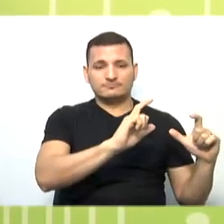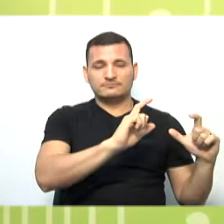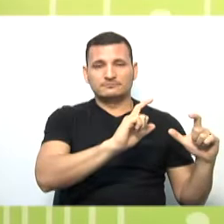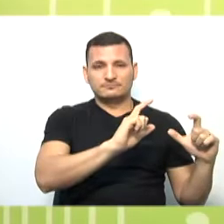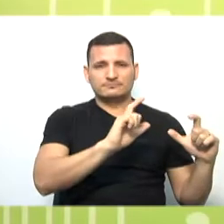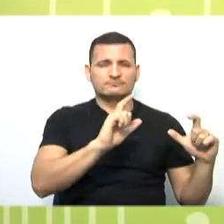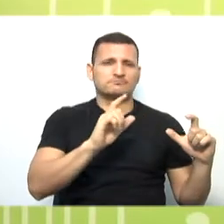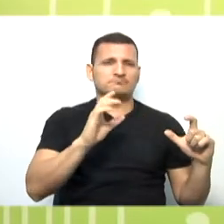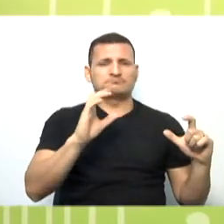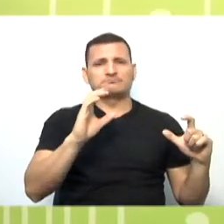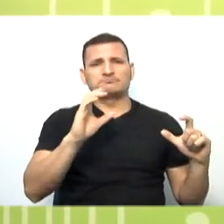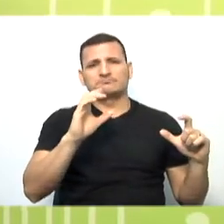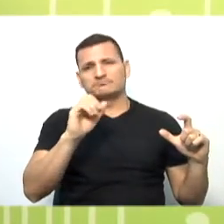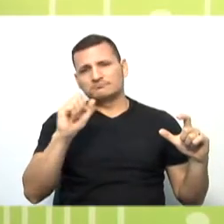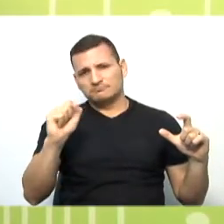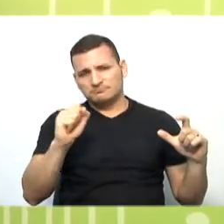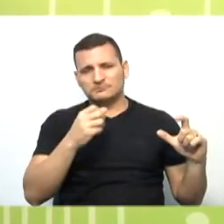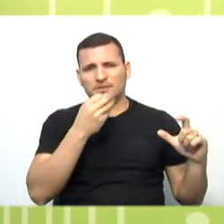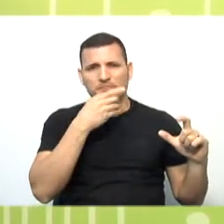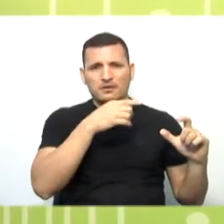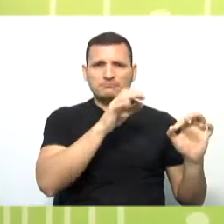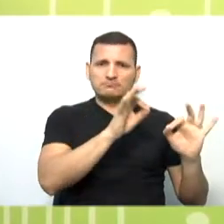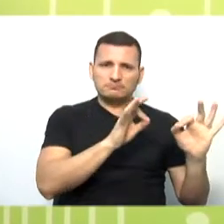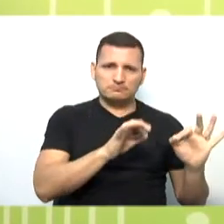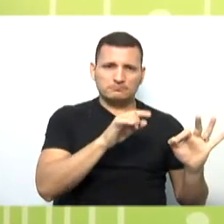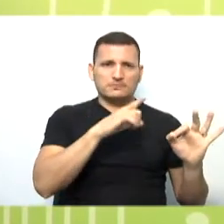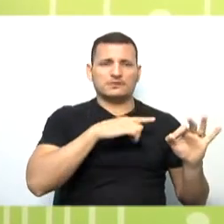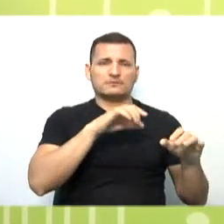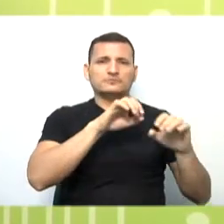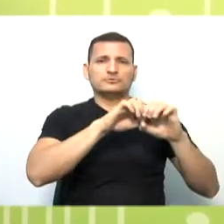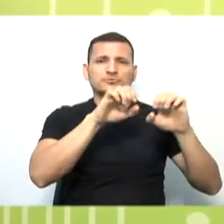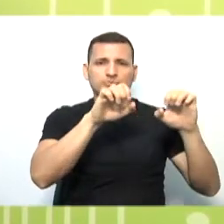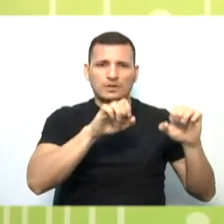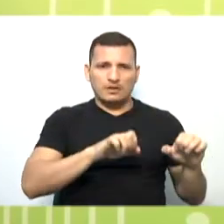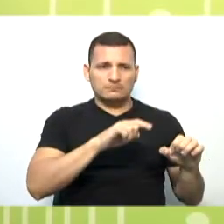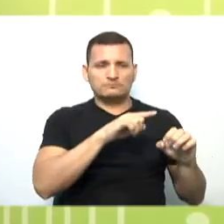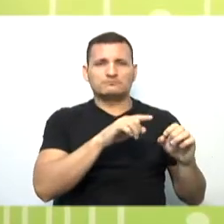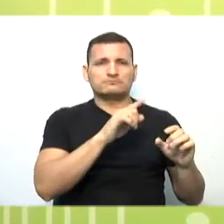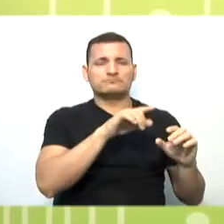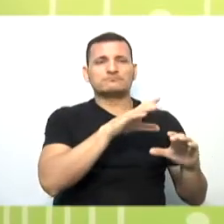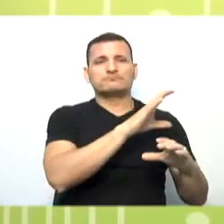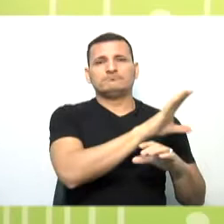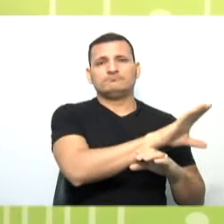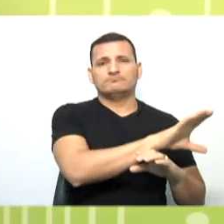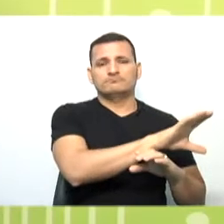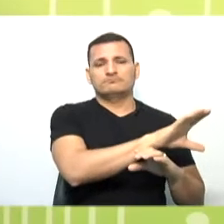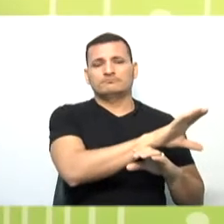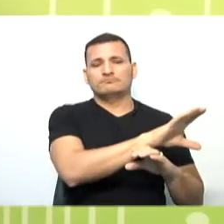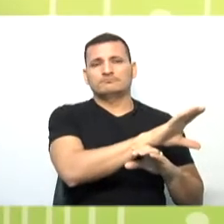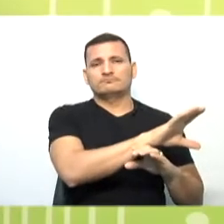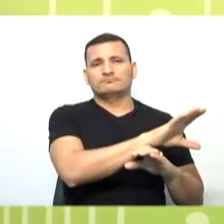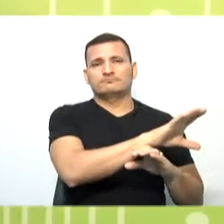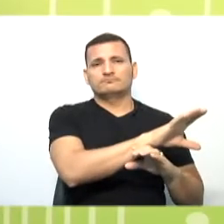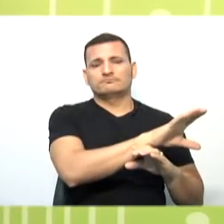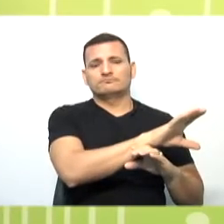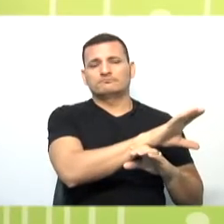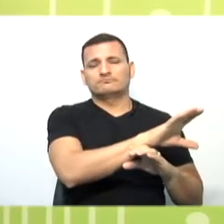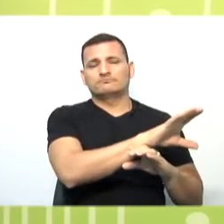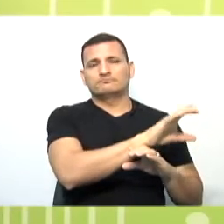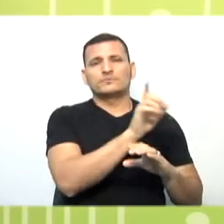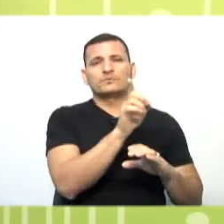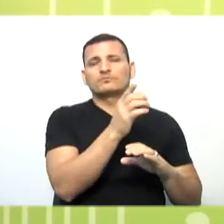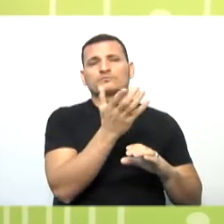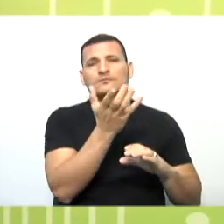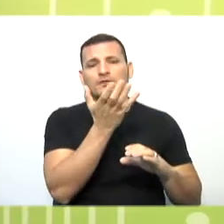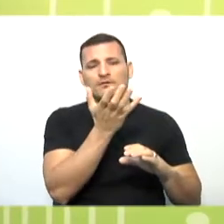lá, em CSS, tá bem feito, tá estruturado. O que você vai fazer? Você vai copiar só aquela parte que você quer, porque